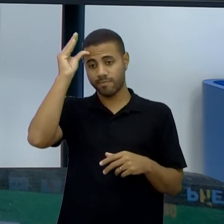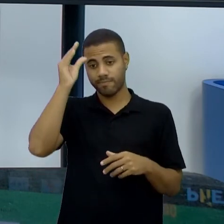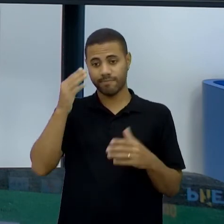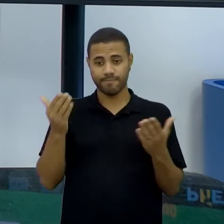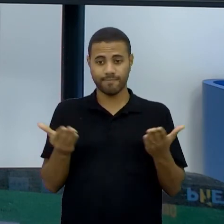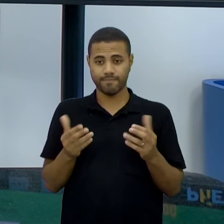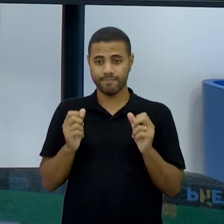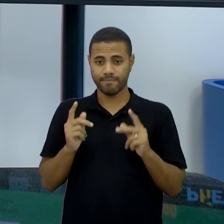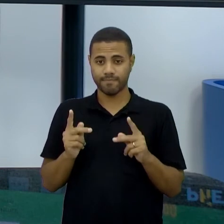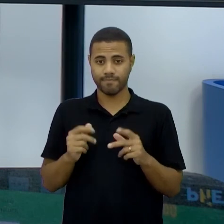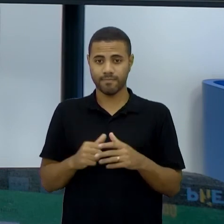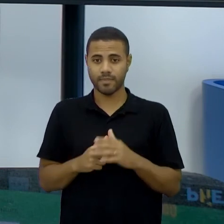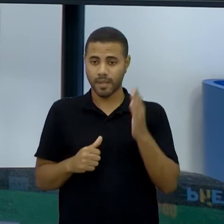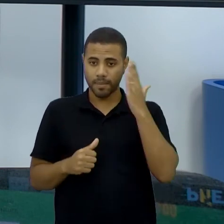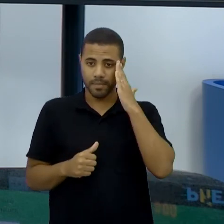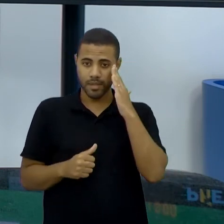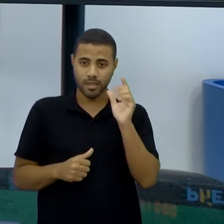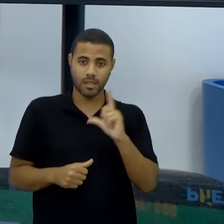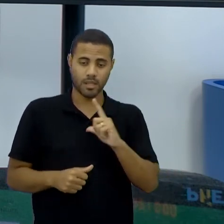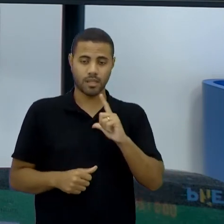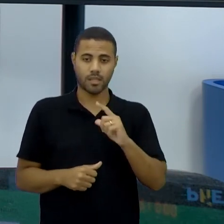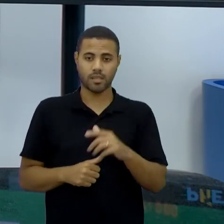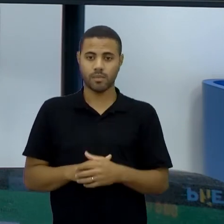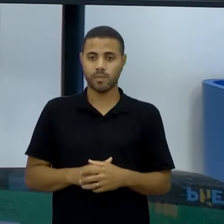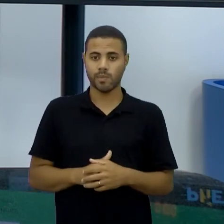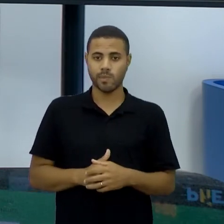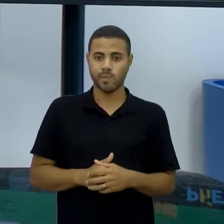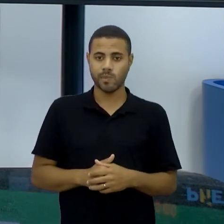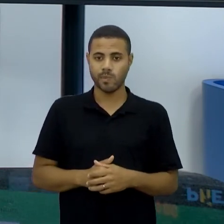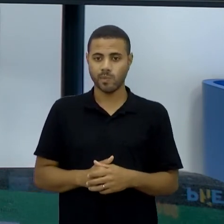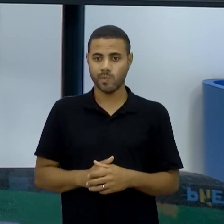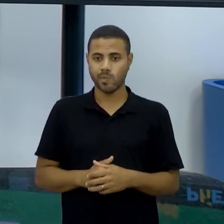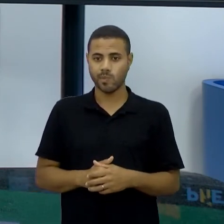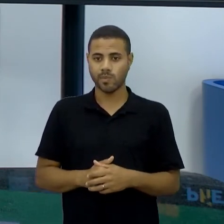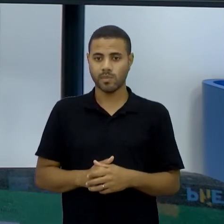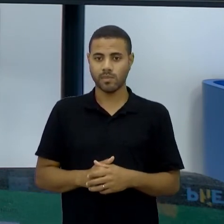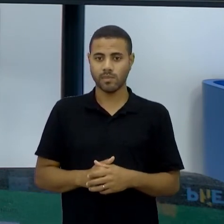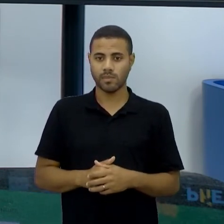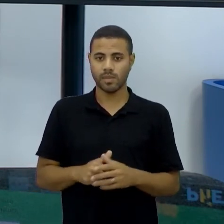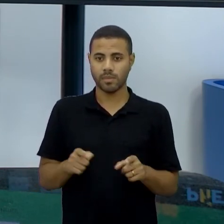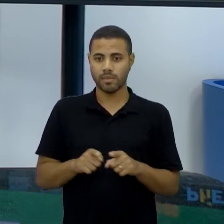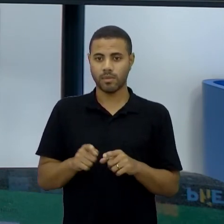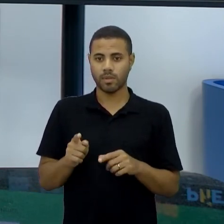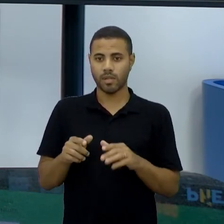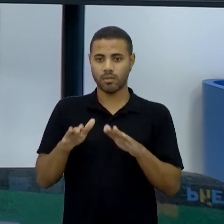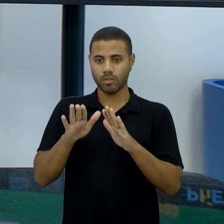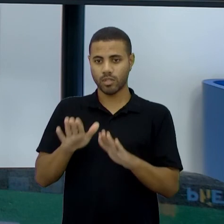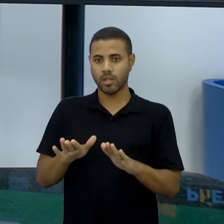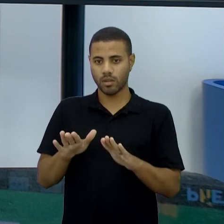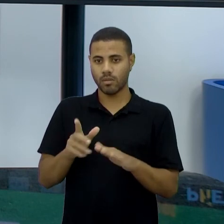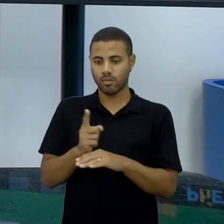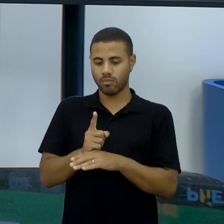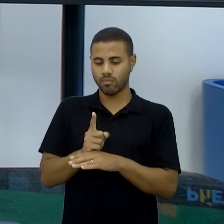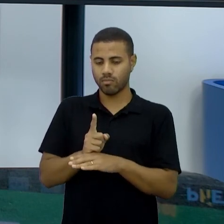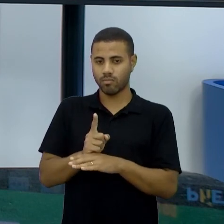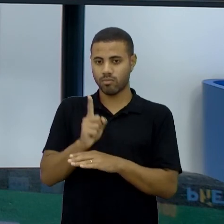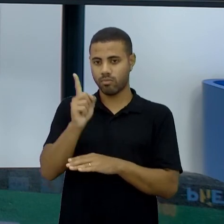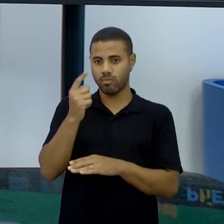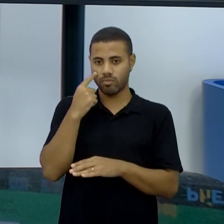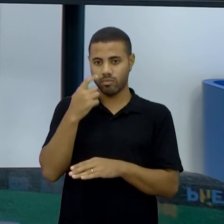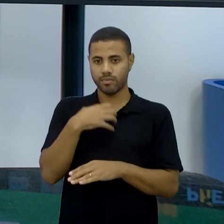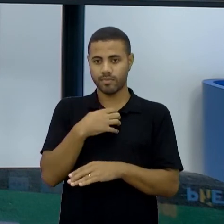bom? É só para você saber que existe, tá? Se você colocar ele um pouco inclinado aqui no chão, ó, tem outro movimento, deixa eu apagar